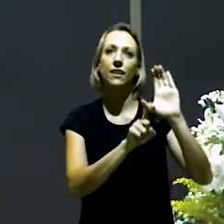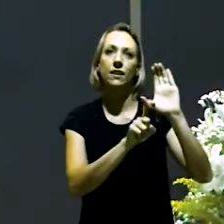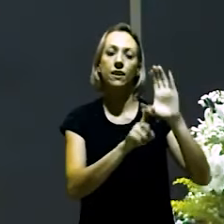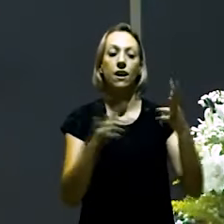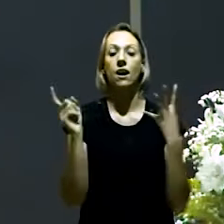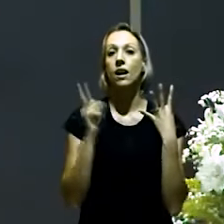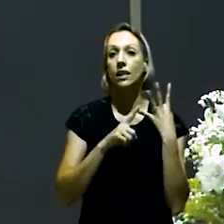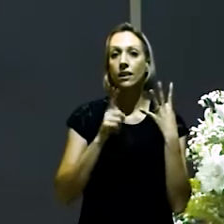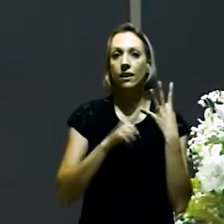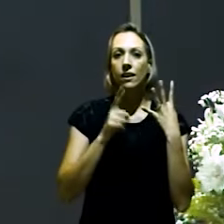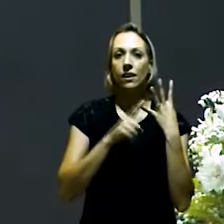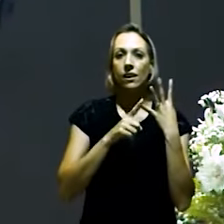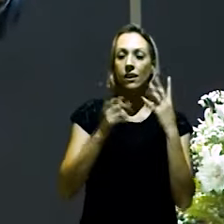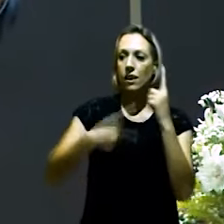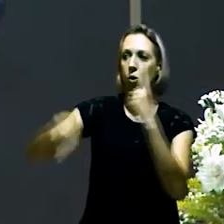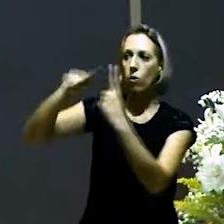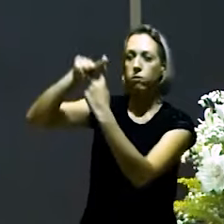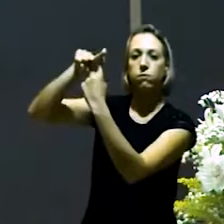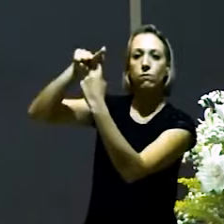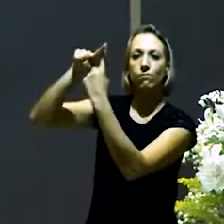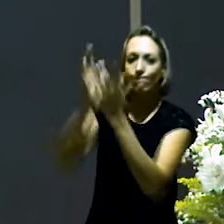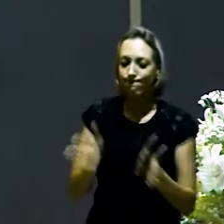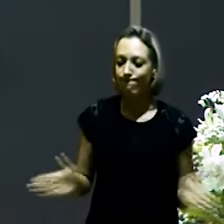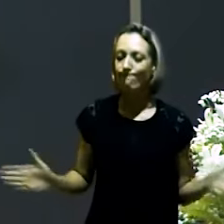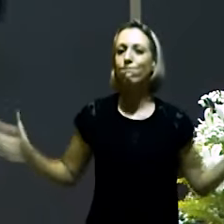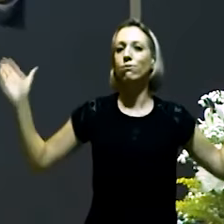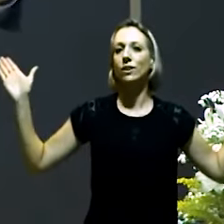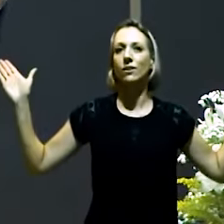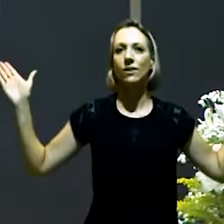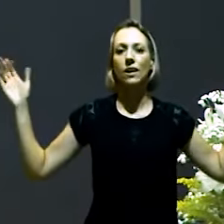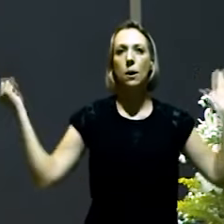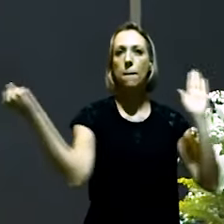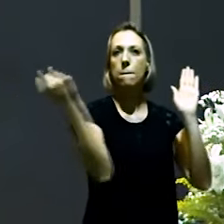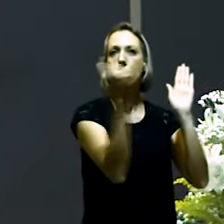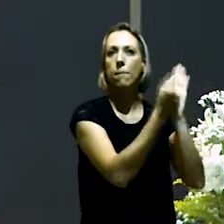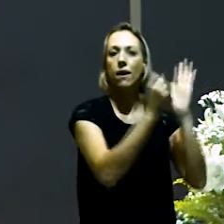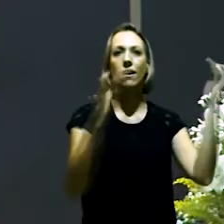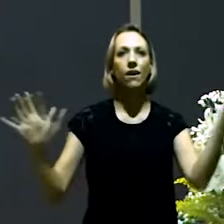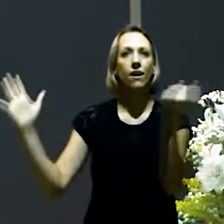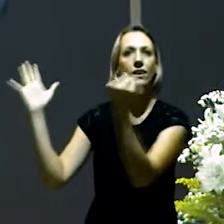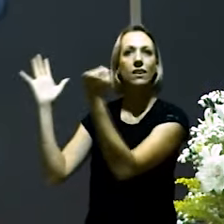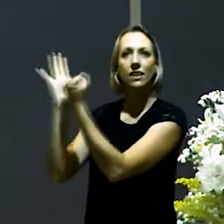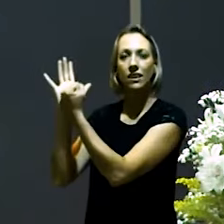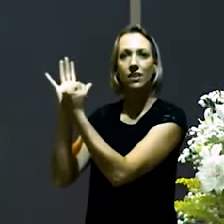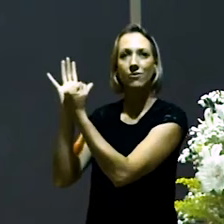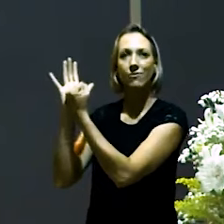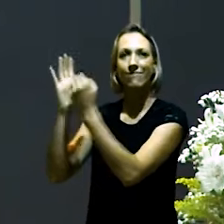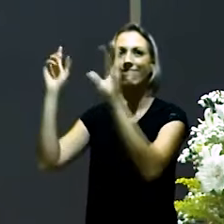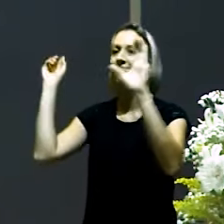cravou esse escrito na cruz. Não, essa era a hora que você dá glória mesmo. Ele cravou essa dívida na